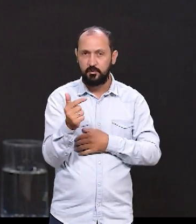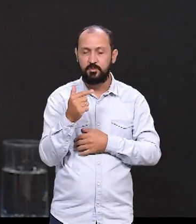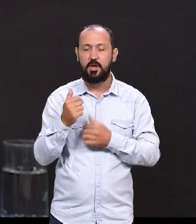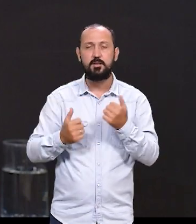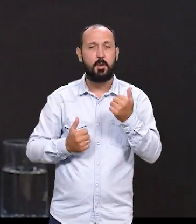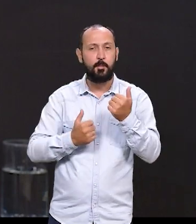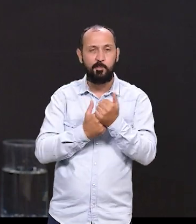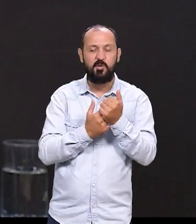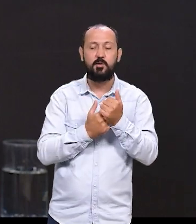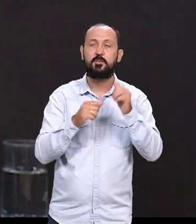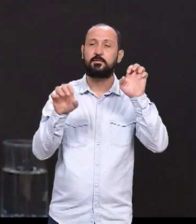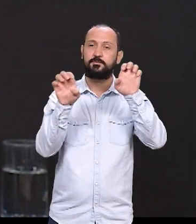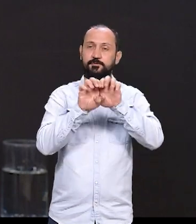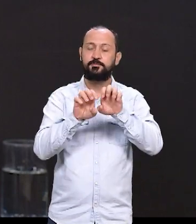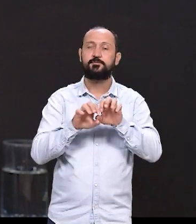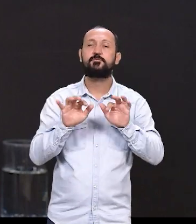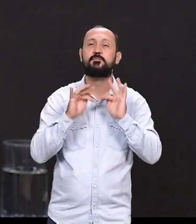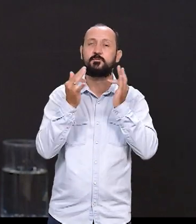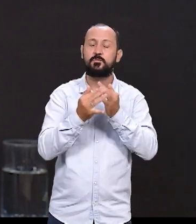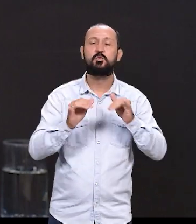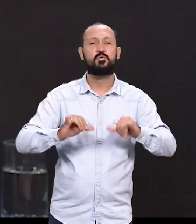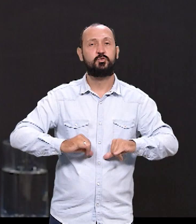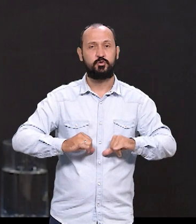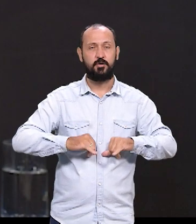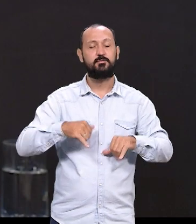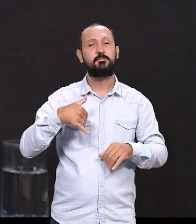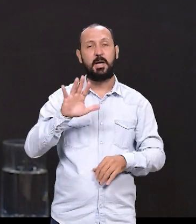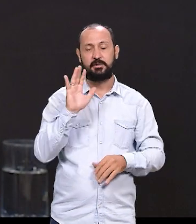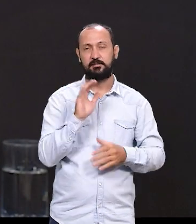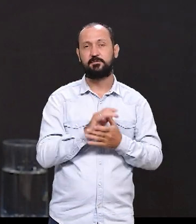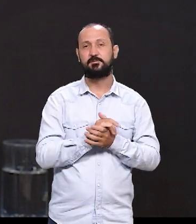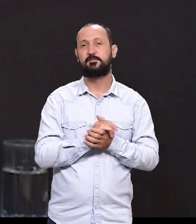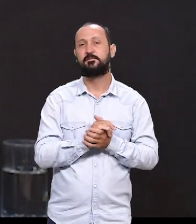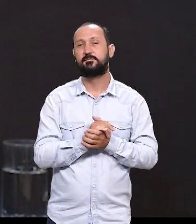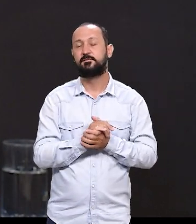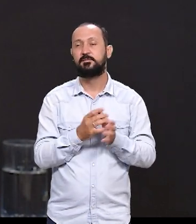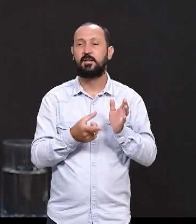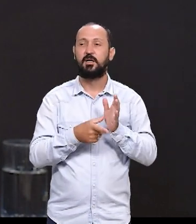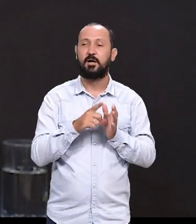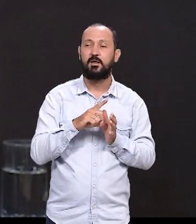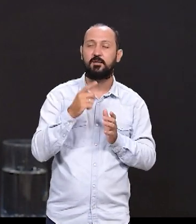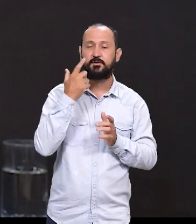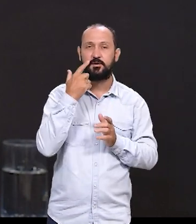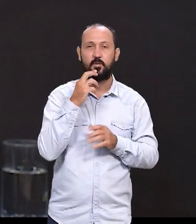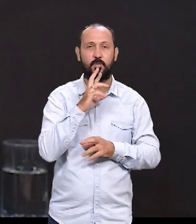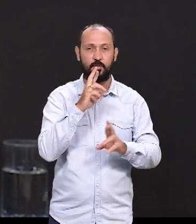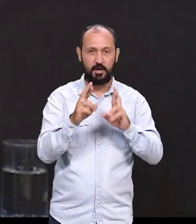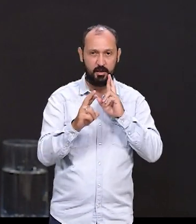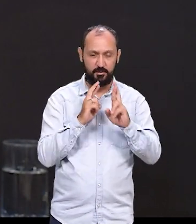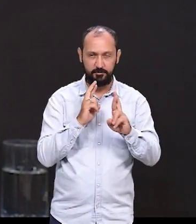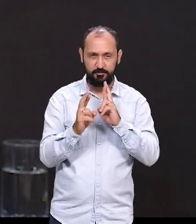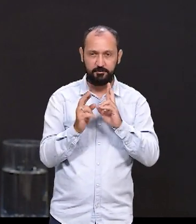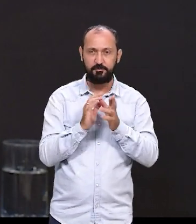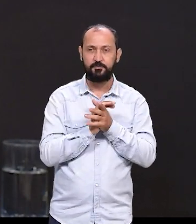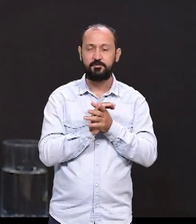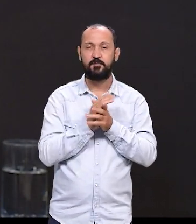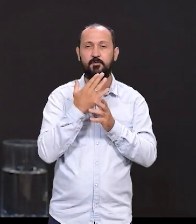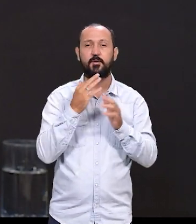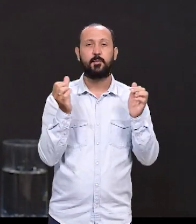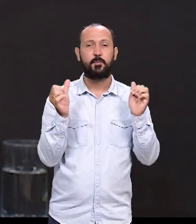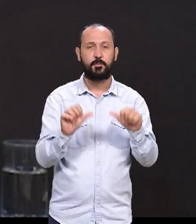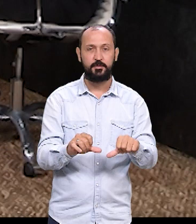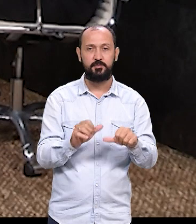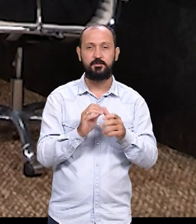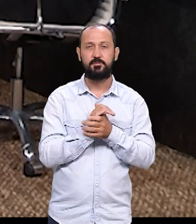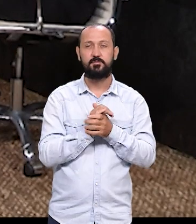contam com esse apoio com essa estrutura familiar sofrem muito mais tem um prognóstico tem um resultado eh